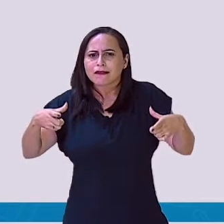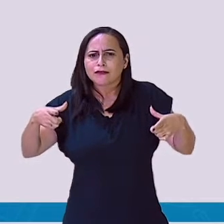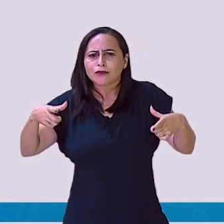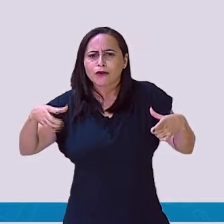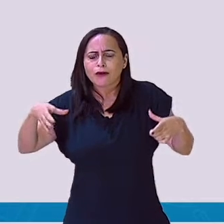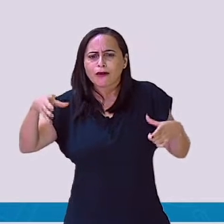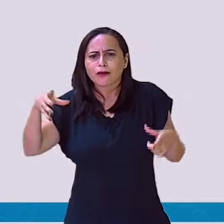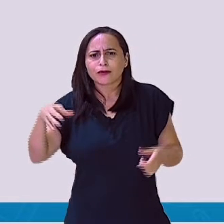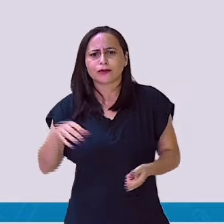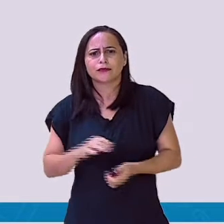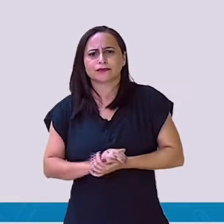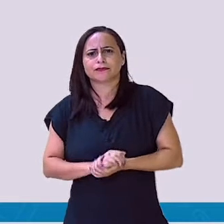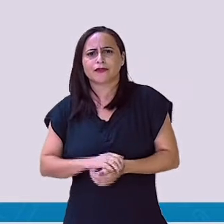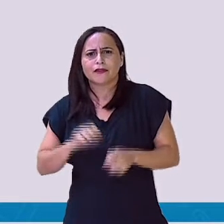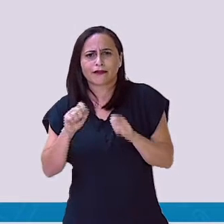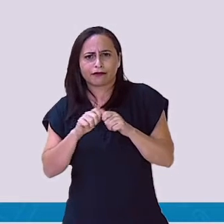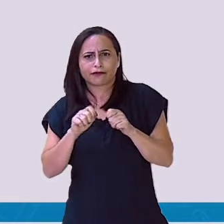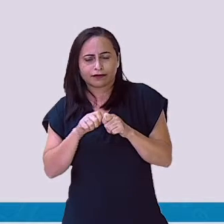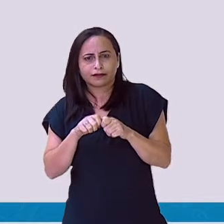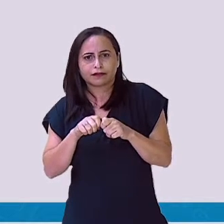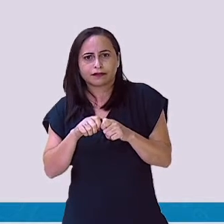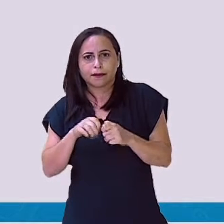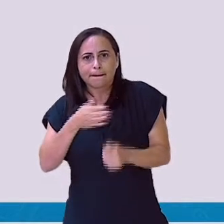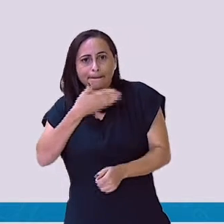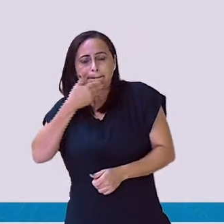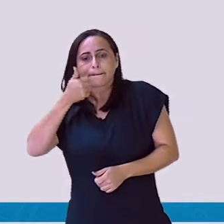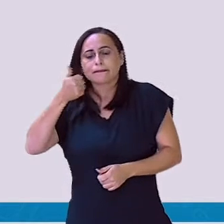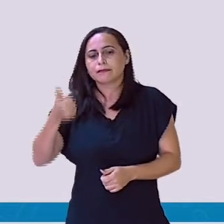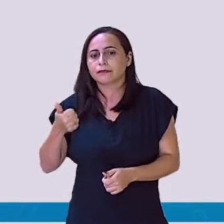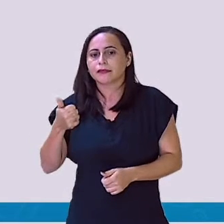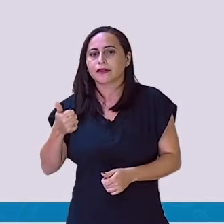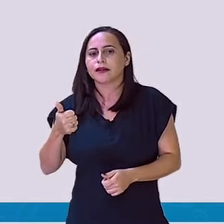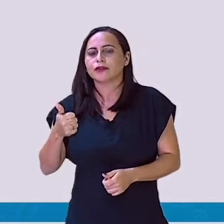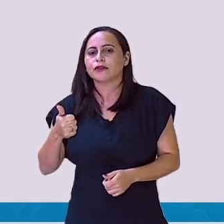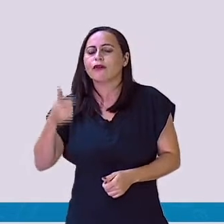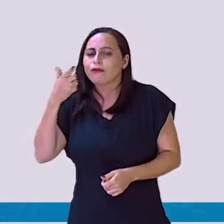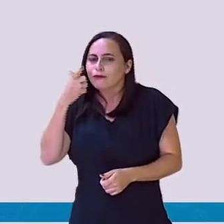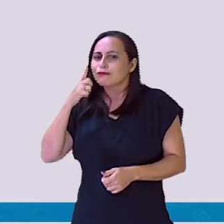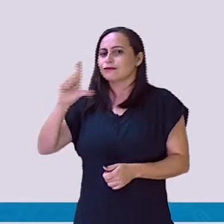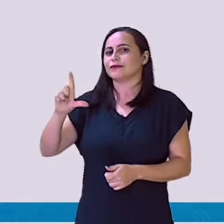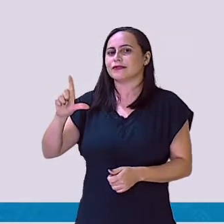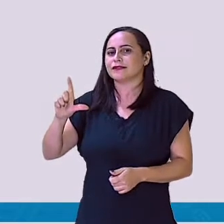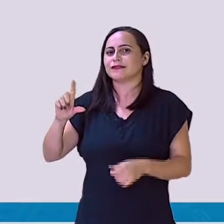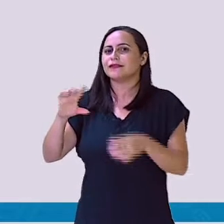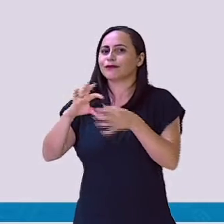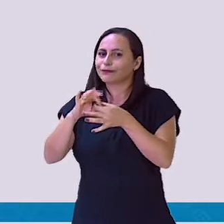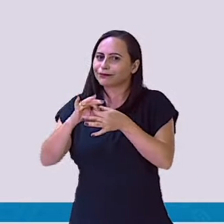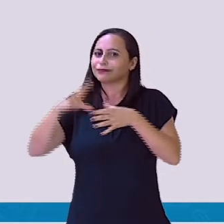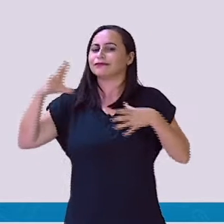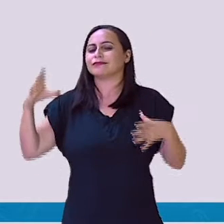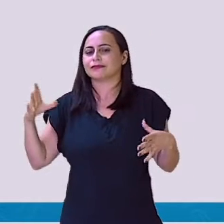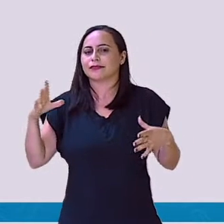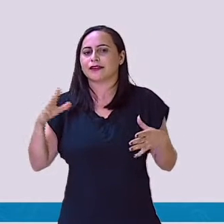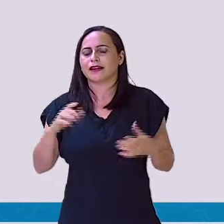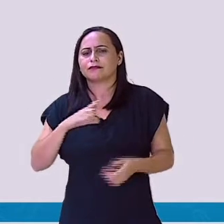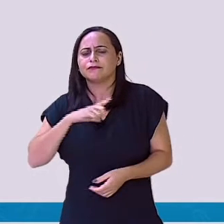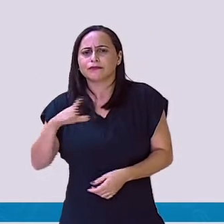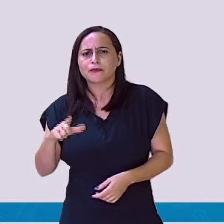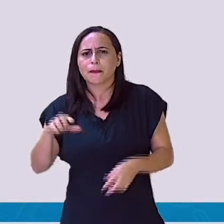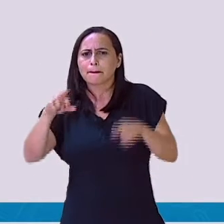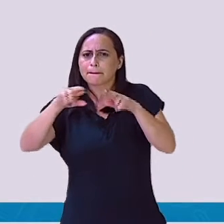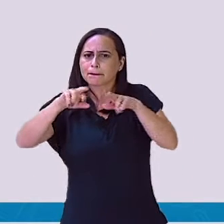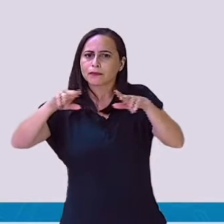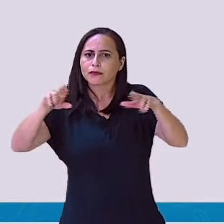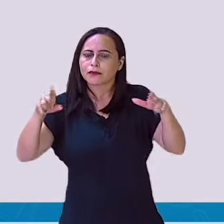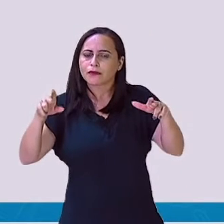de ação, melhores resultados poderemos obter de nossa liberdade. Há coisas que dependem